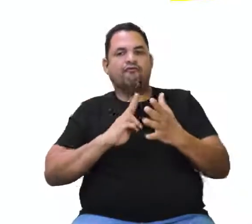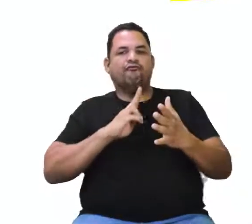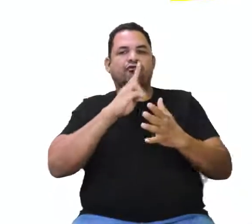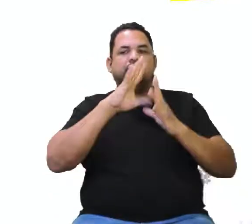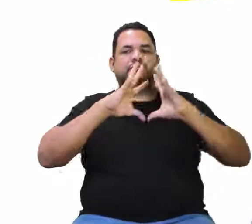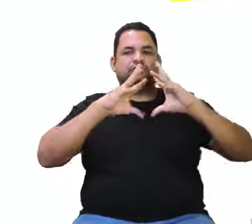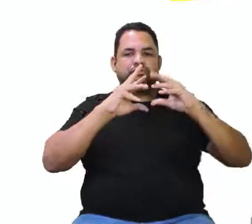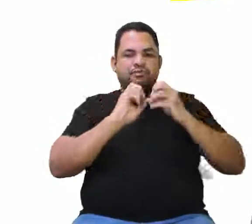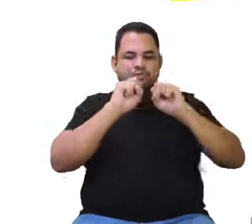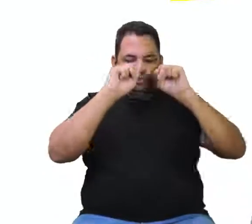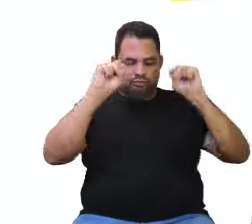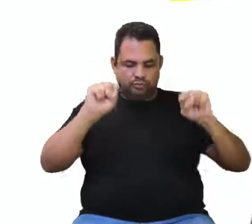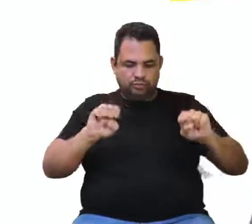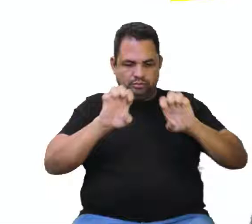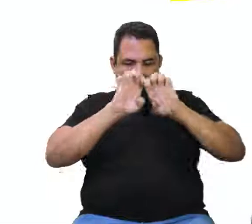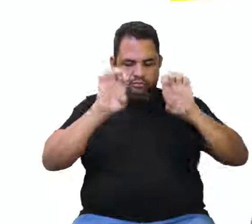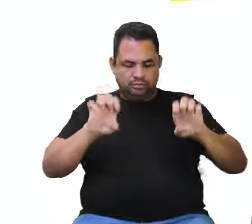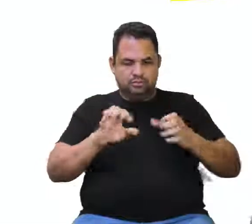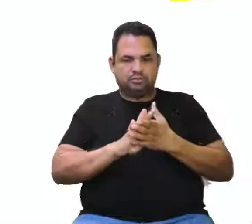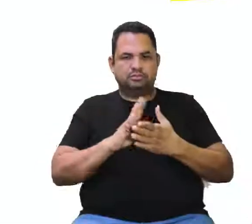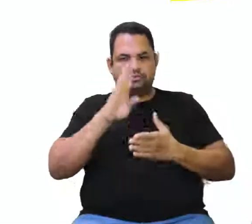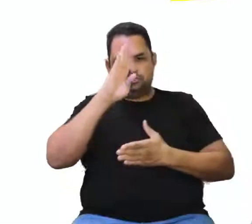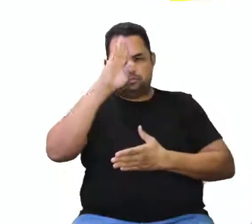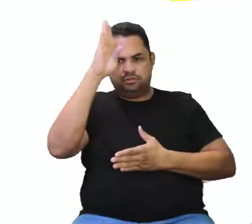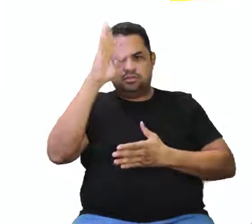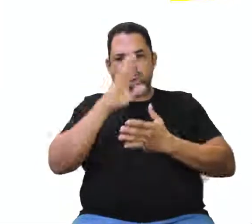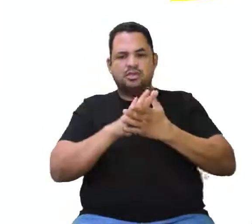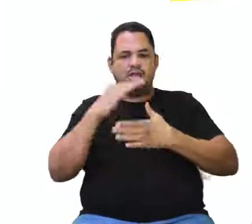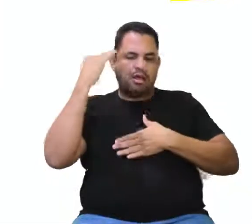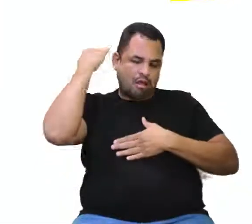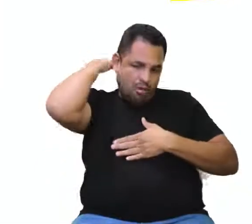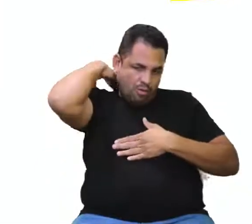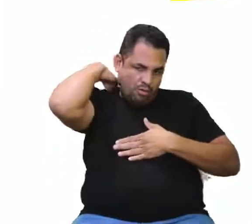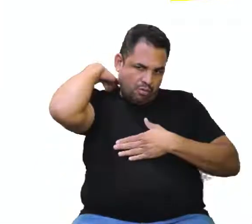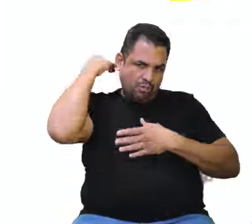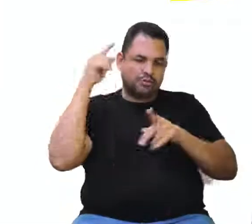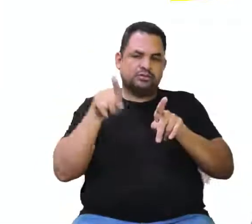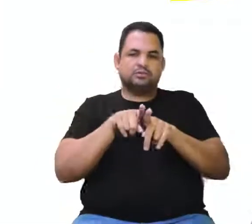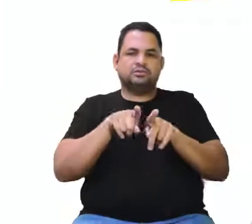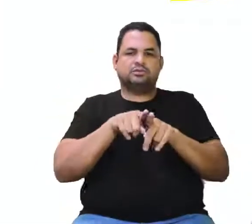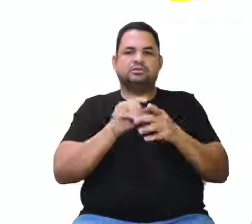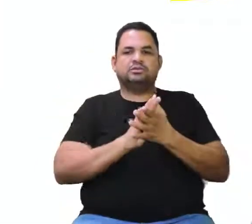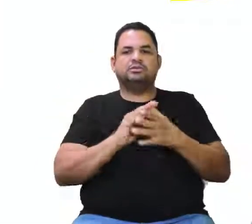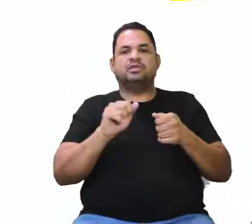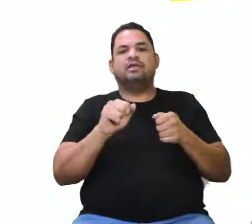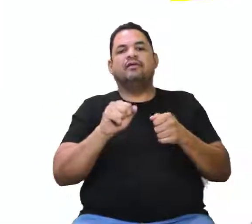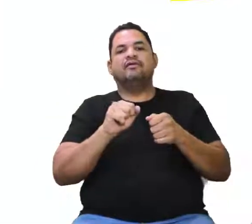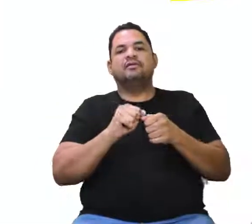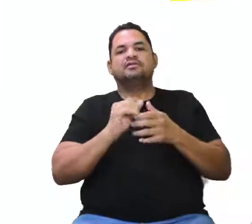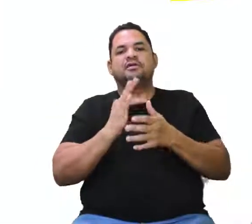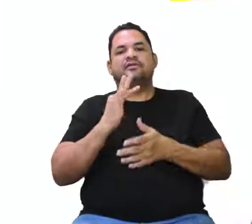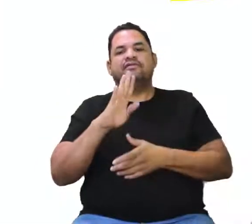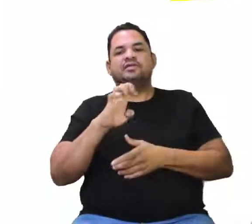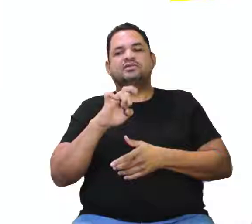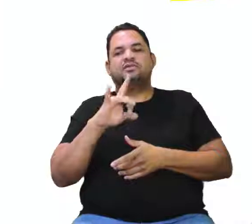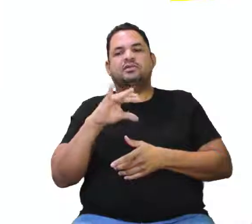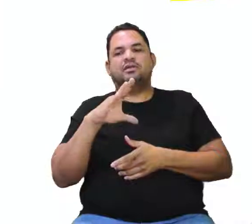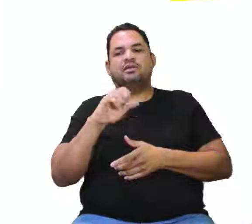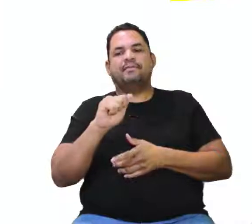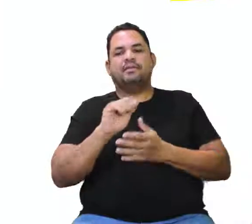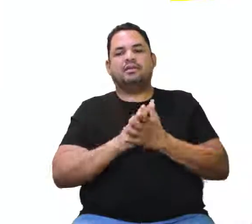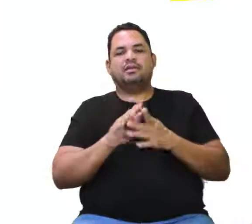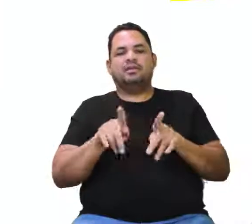de toda essa estrutura, né? Principalmente aí das costas, também fazer uso aí de fisioterapia, tudo isso vai